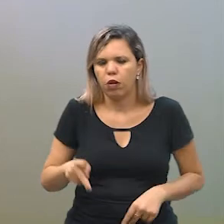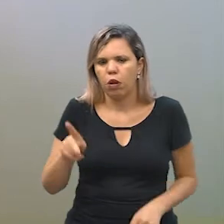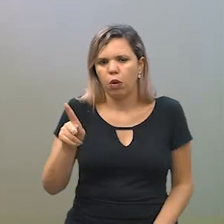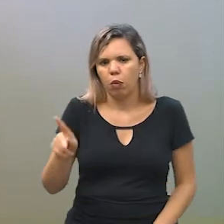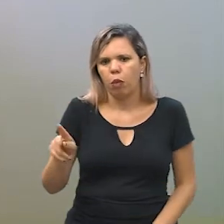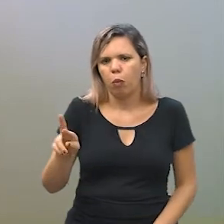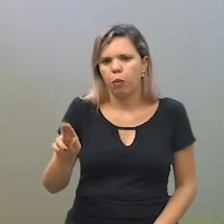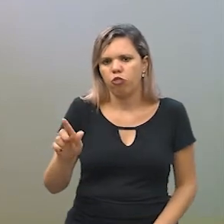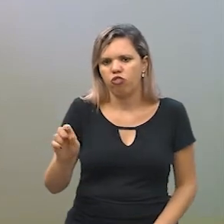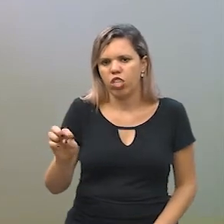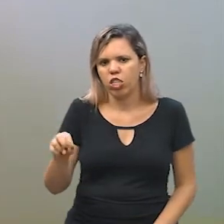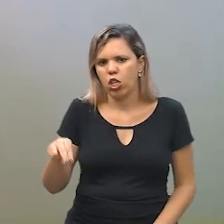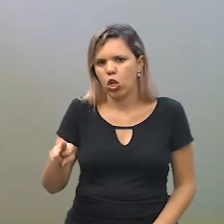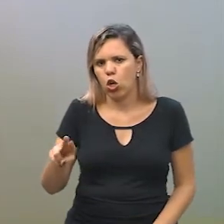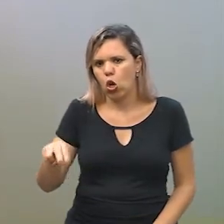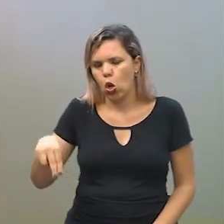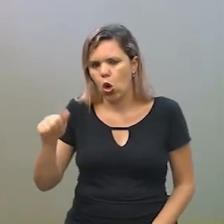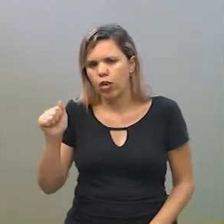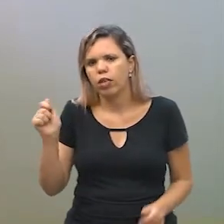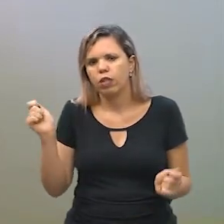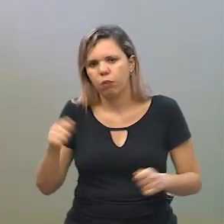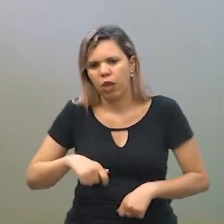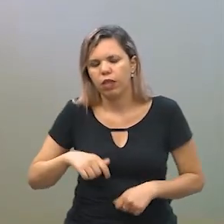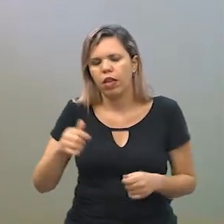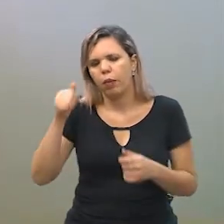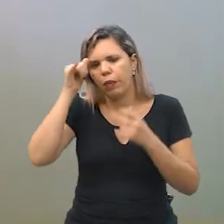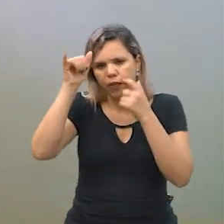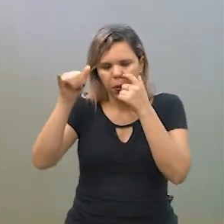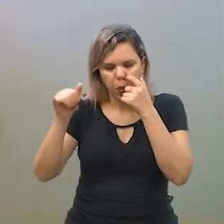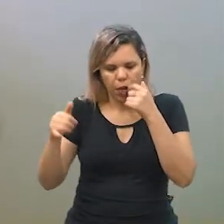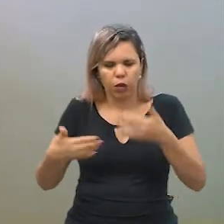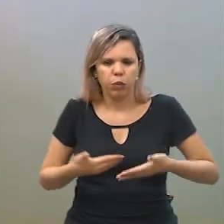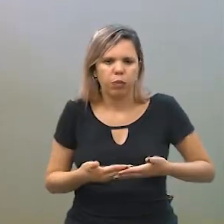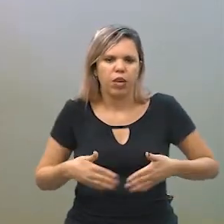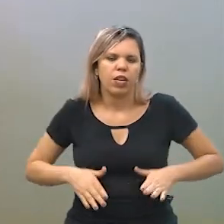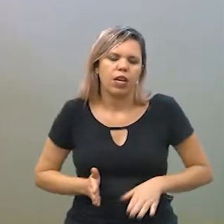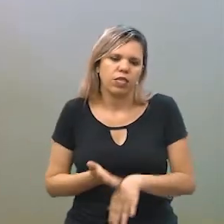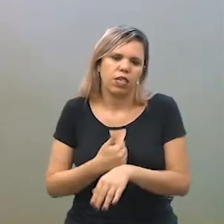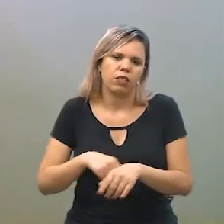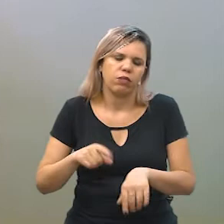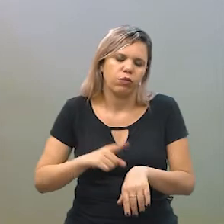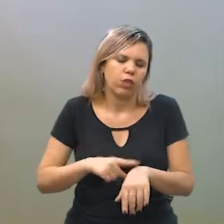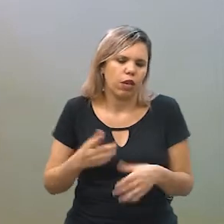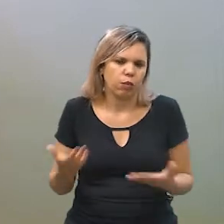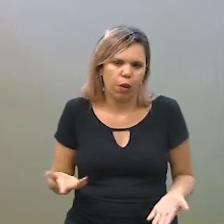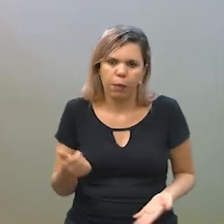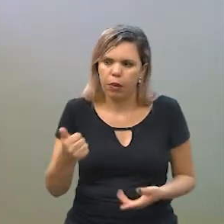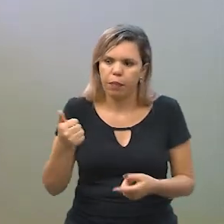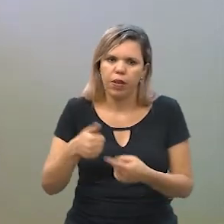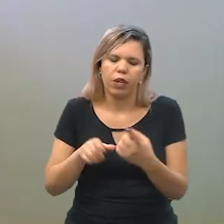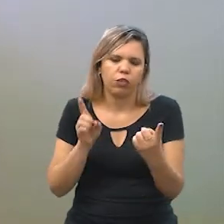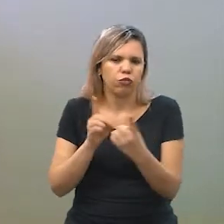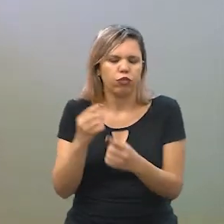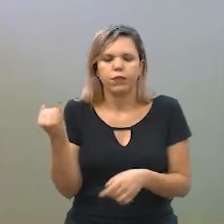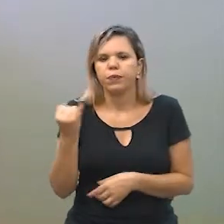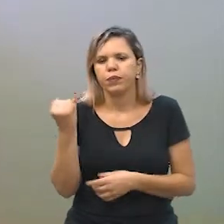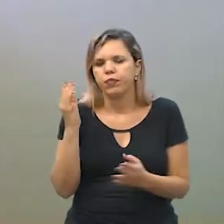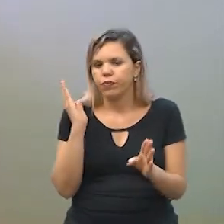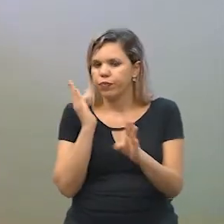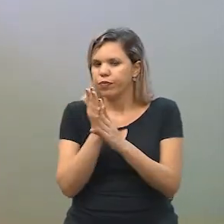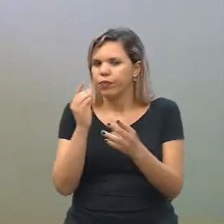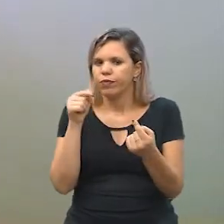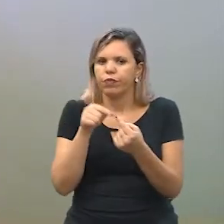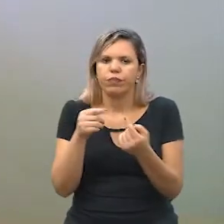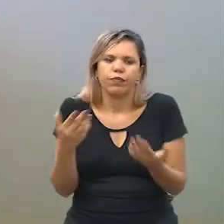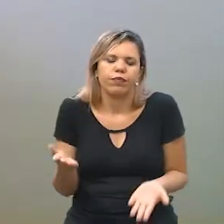progesterona, para quem tem um prematuro, ajuda a evitar um novo prematuro. Por isso que eu falo que a primeira consulta, ela é muito importante, porque eu vou identificar...